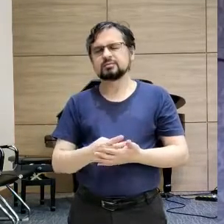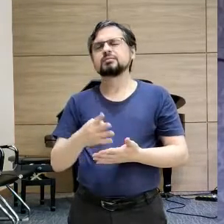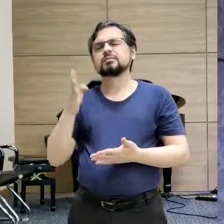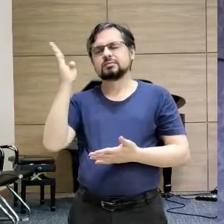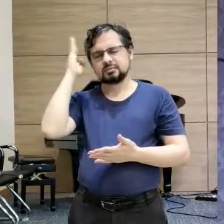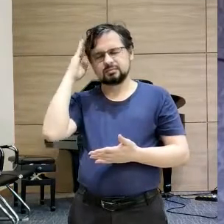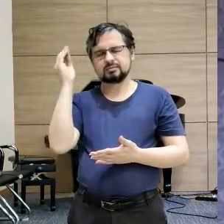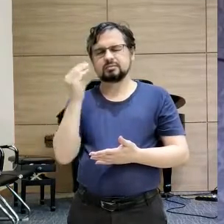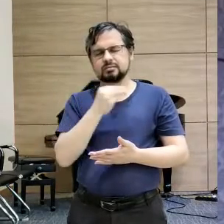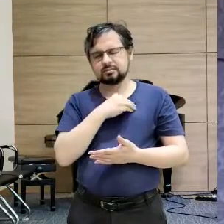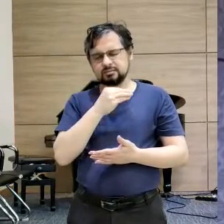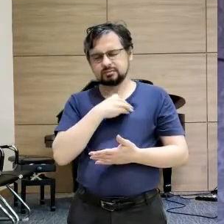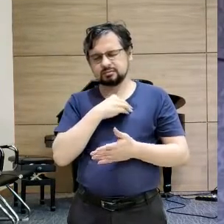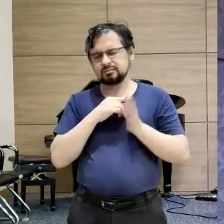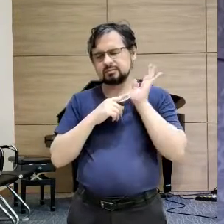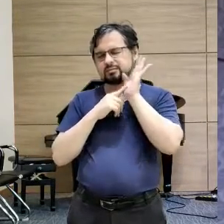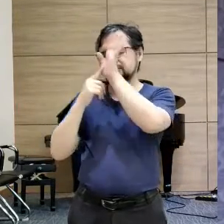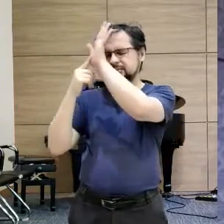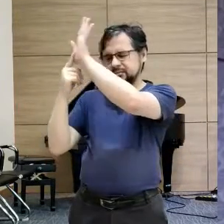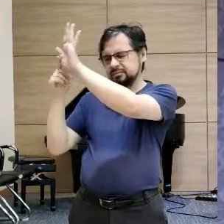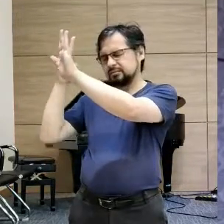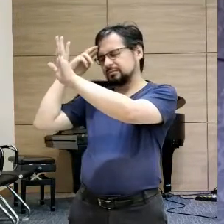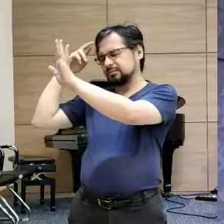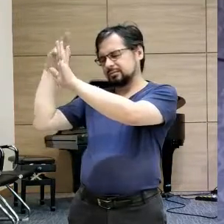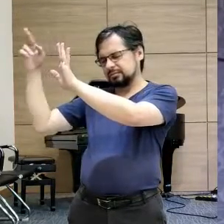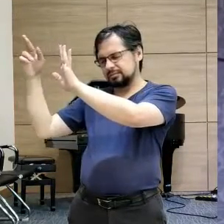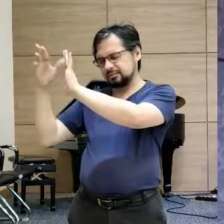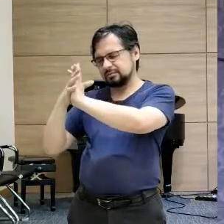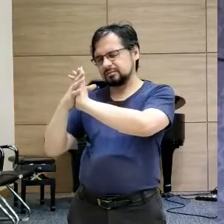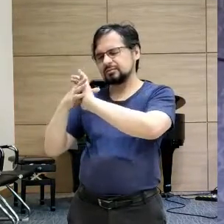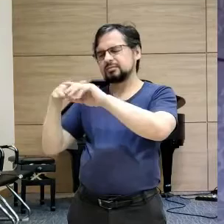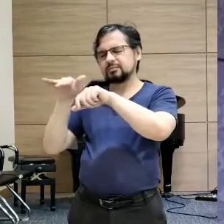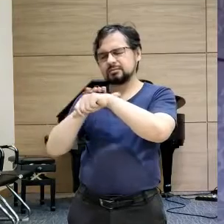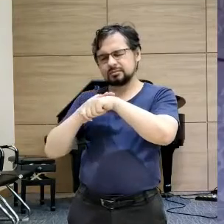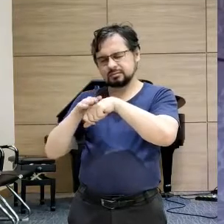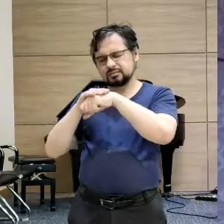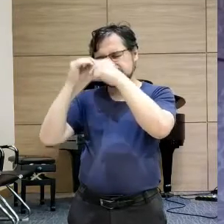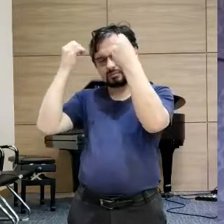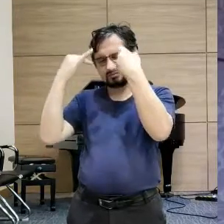pecado, e apresentou, enumerou, falou